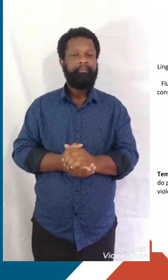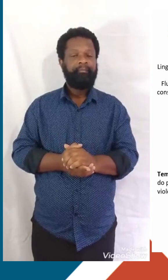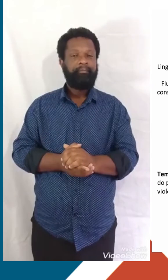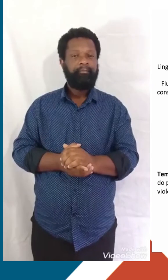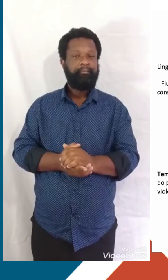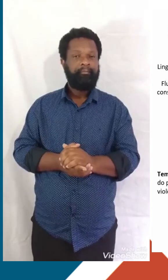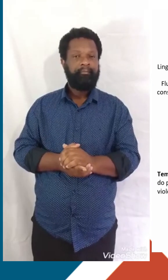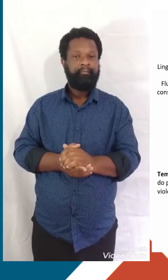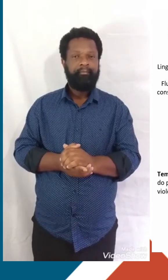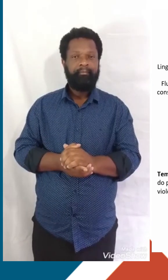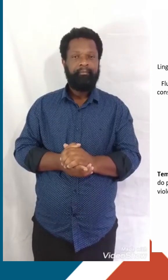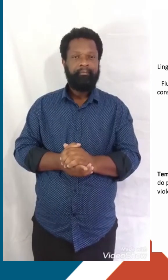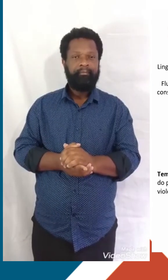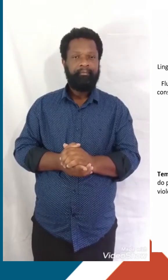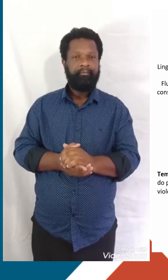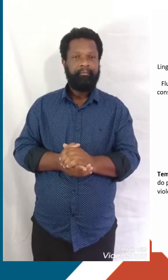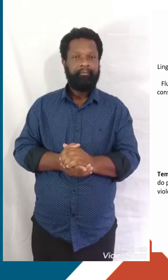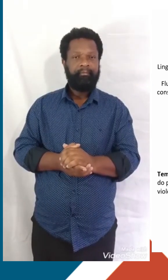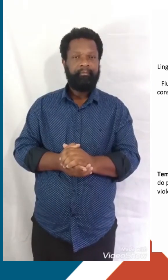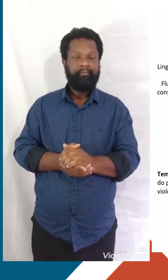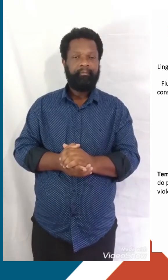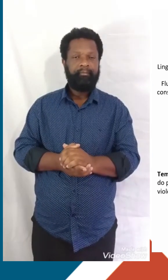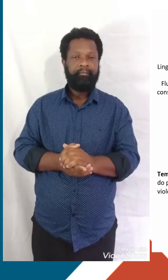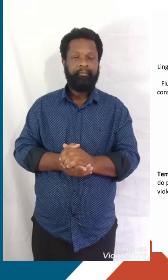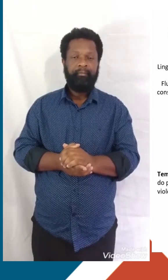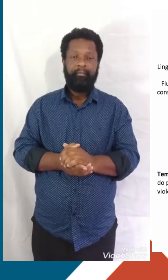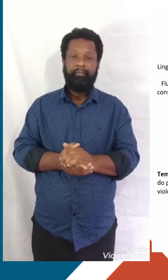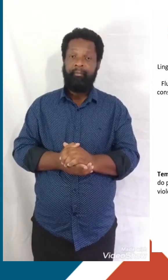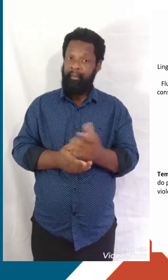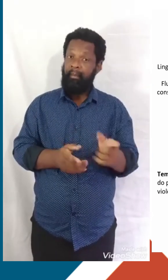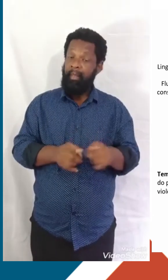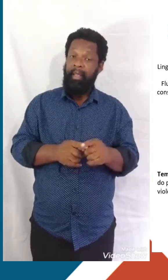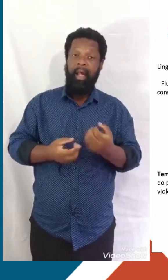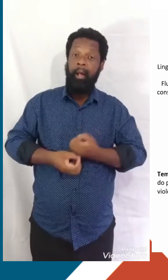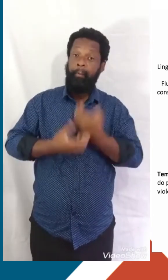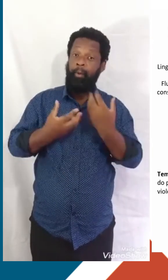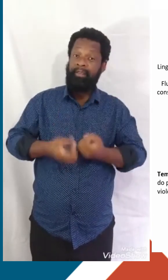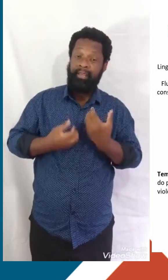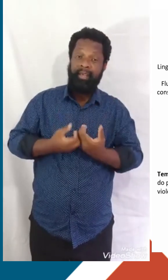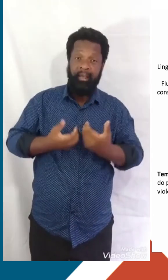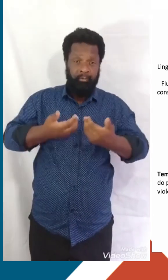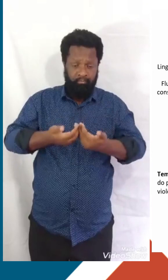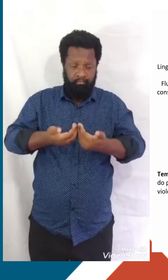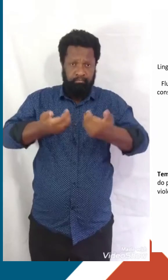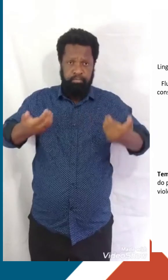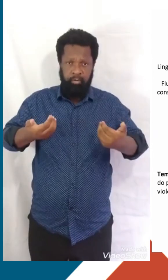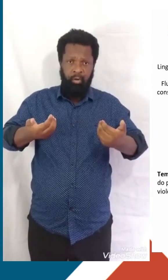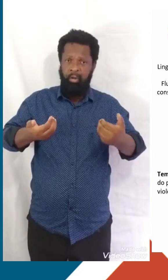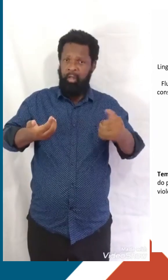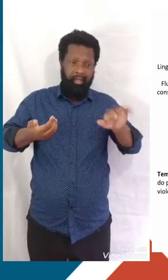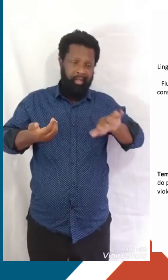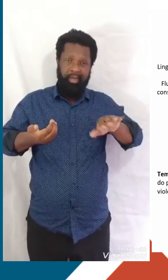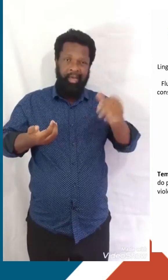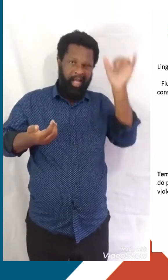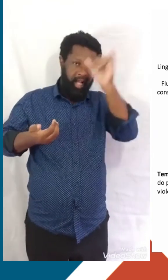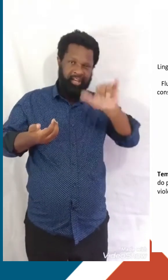Campos, e o poeta Ferreira Goulart. Temos nessa poesia uma ruptura total com o lirismo e a extinção do verso